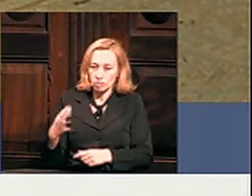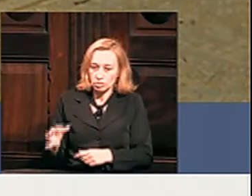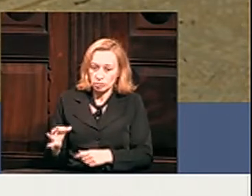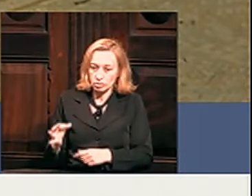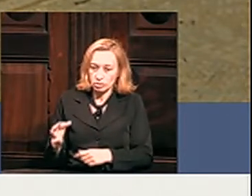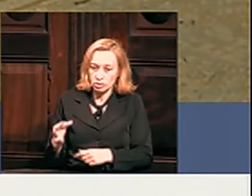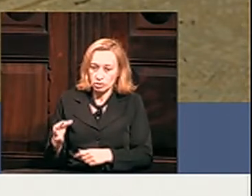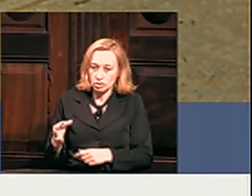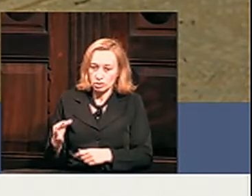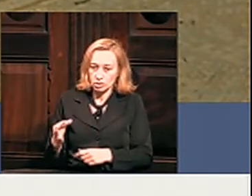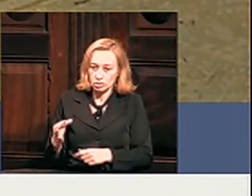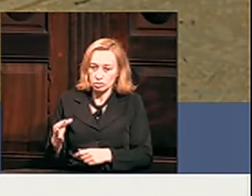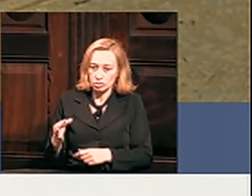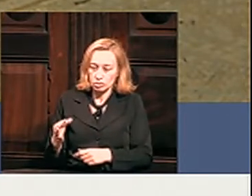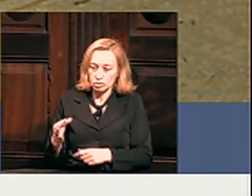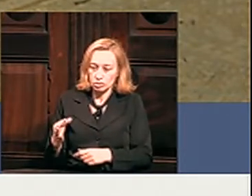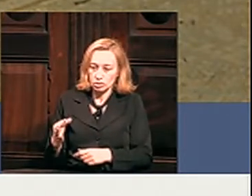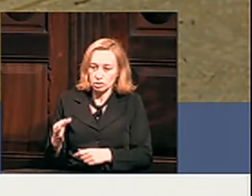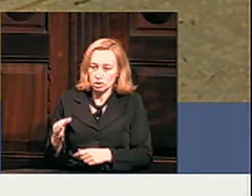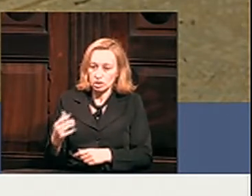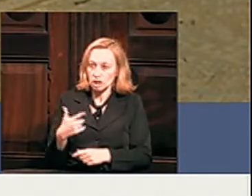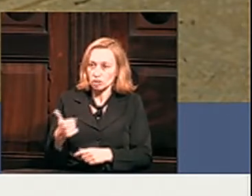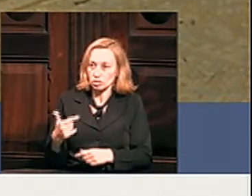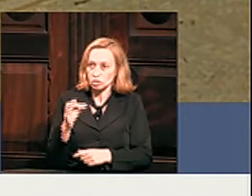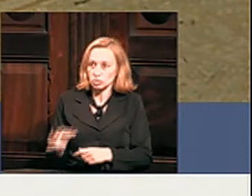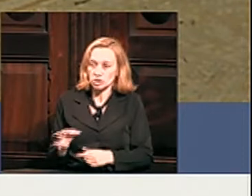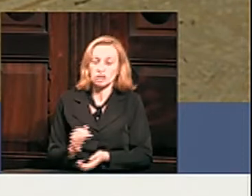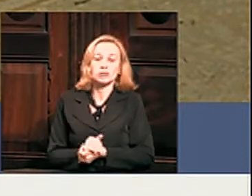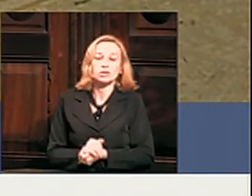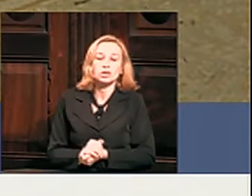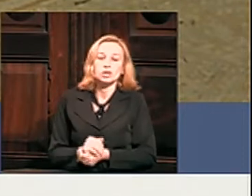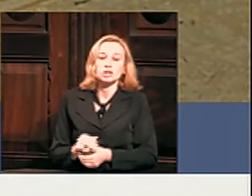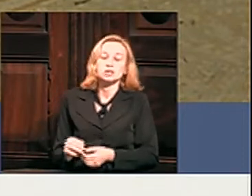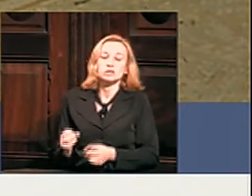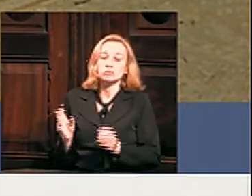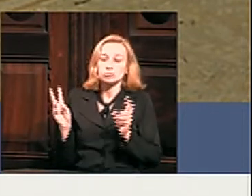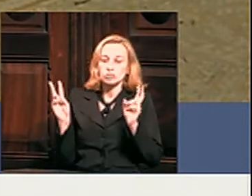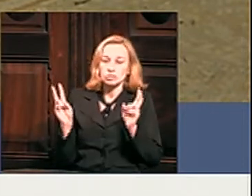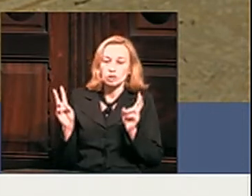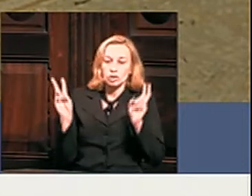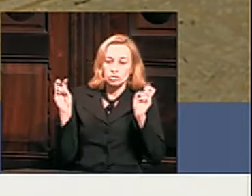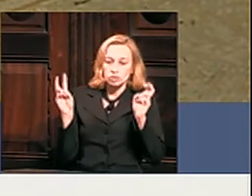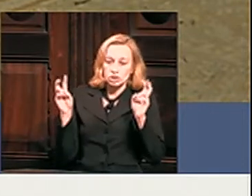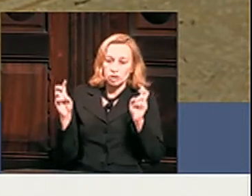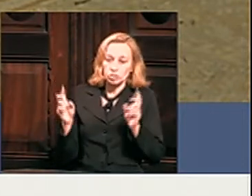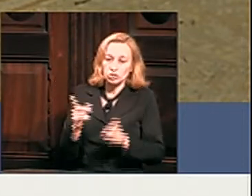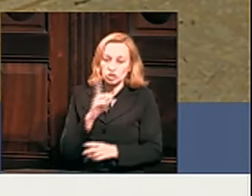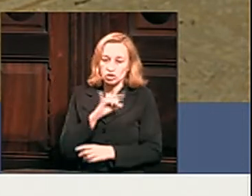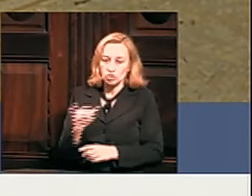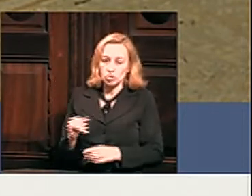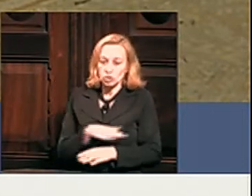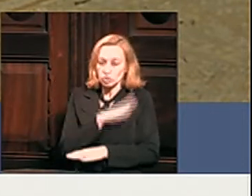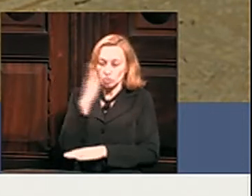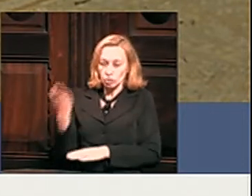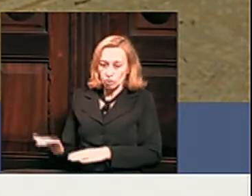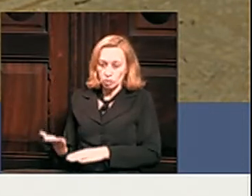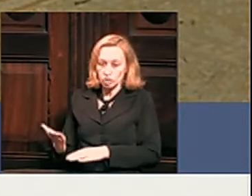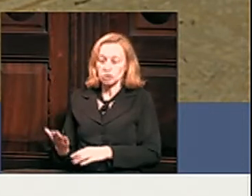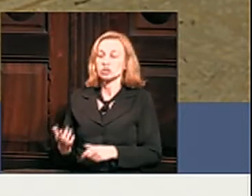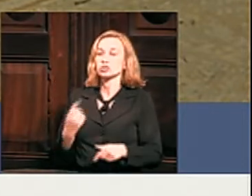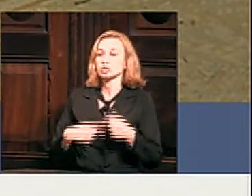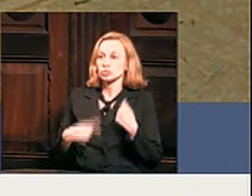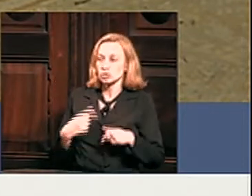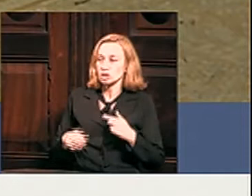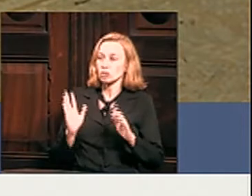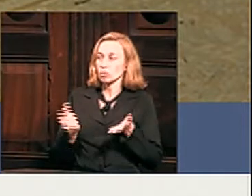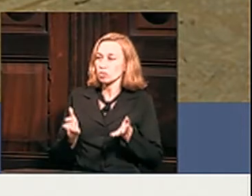12%. Esse tema foi um tema que, durante o dia de ontem e o dia de hoje inteiro, foi objeto de intensas discussões aqui